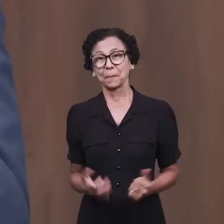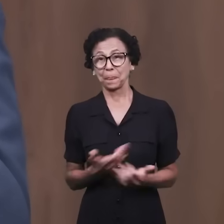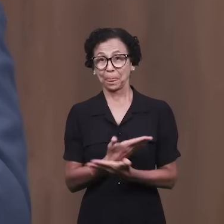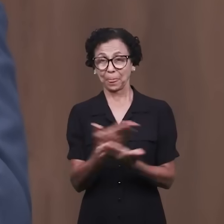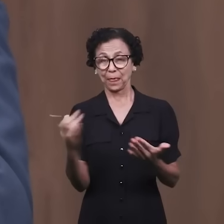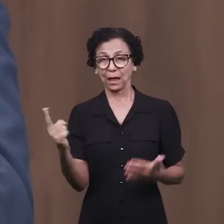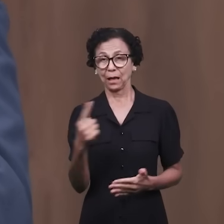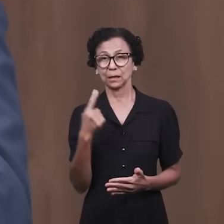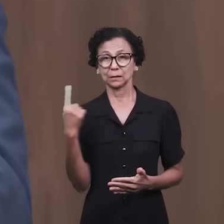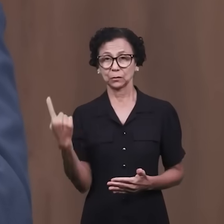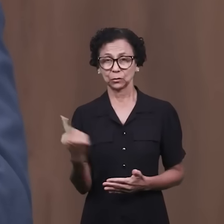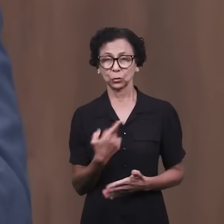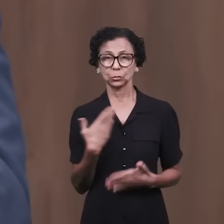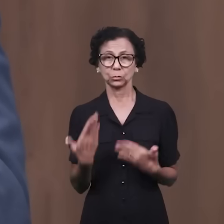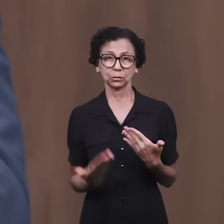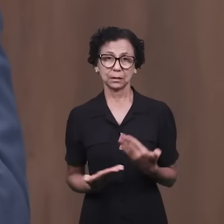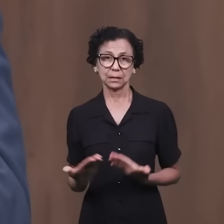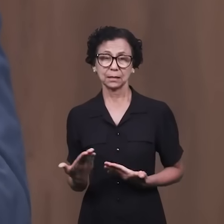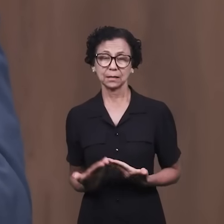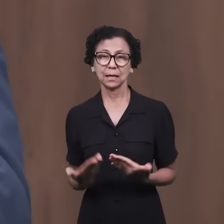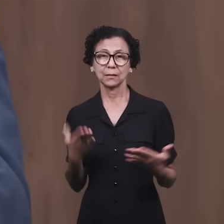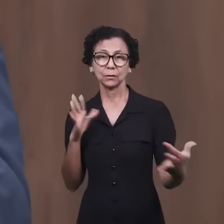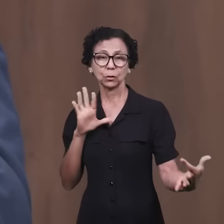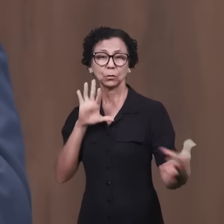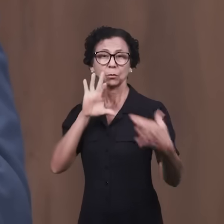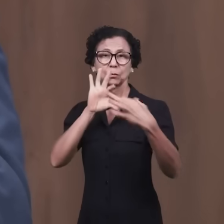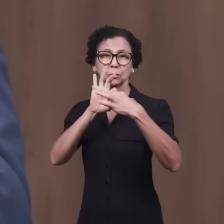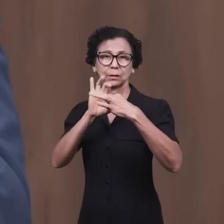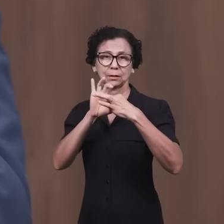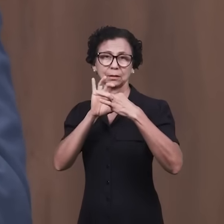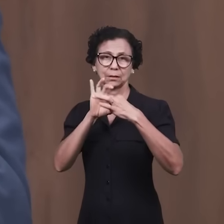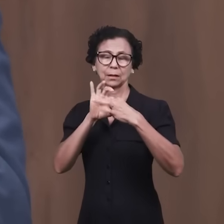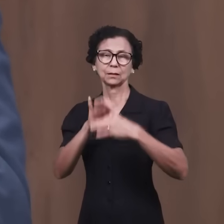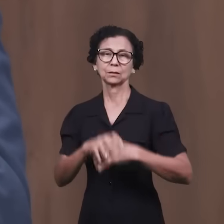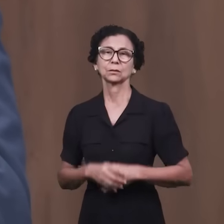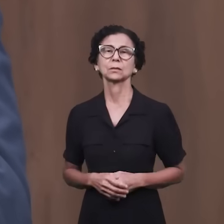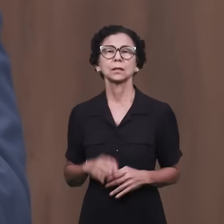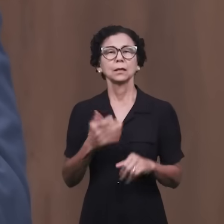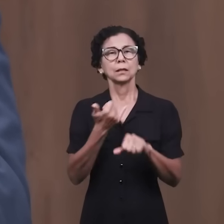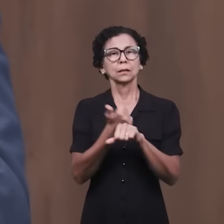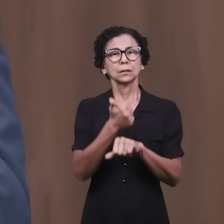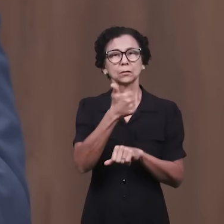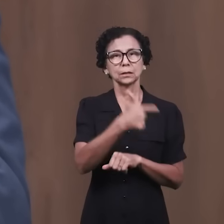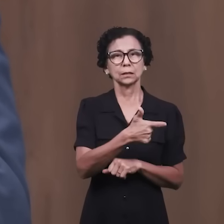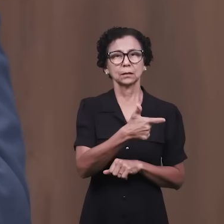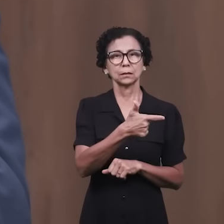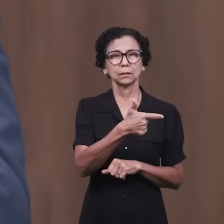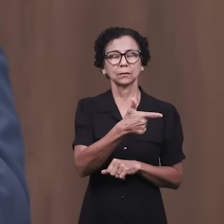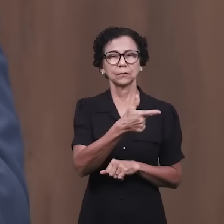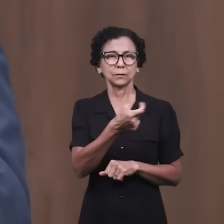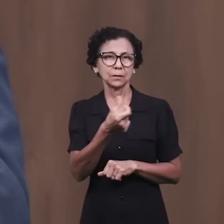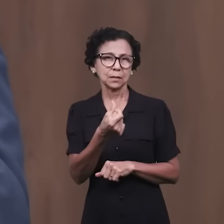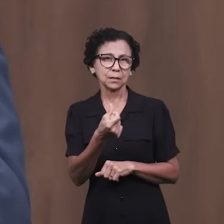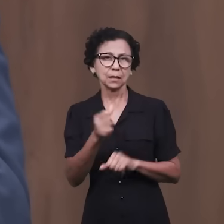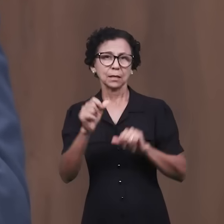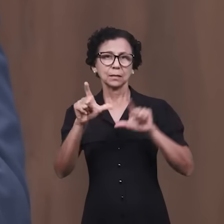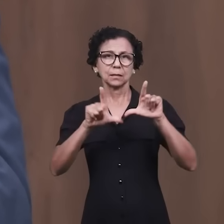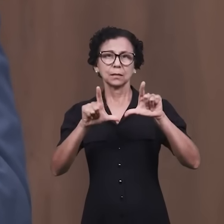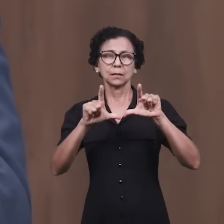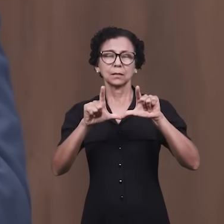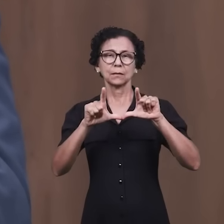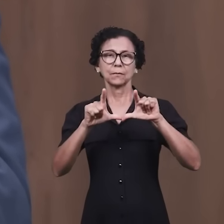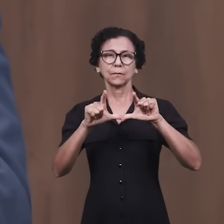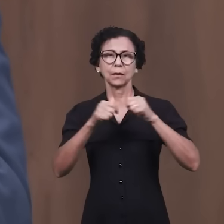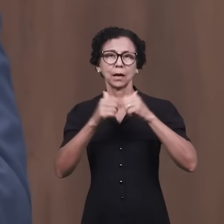Eu quero saudar a todos os nossos irmãos, aqueles que estão ligados conosco no canal 126 TV Aberta